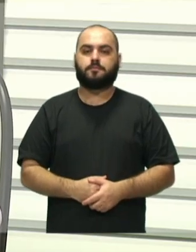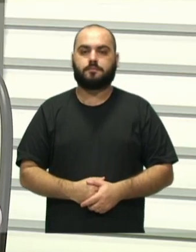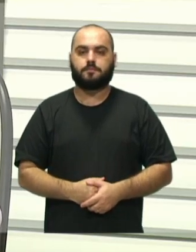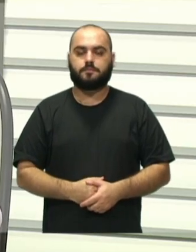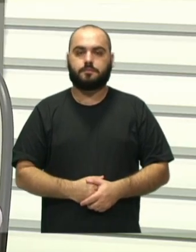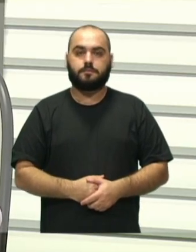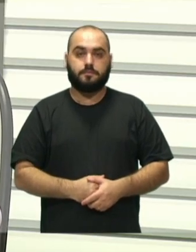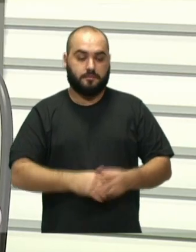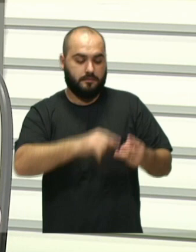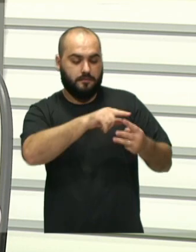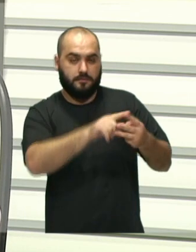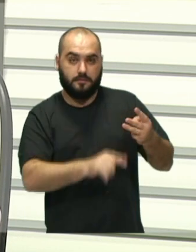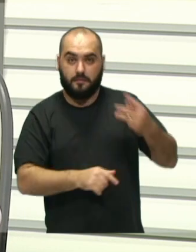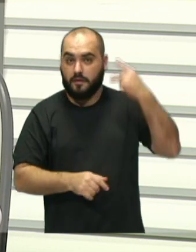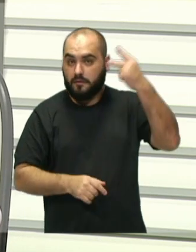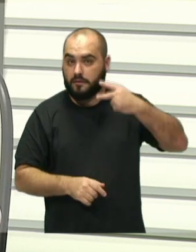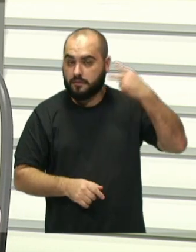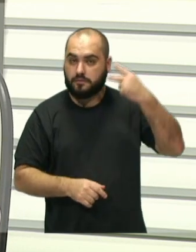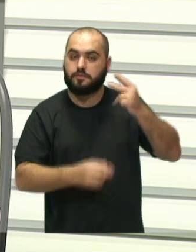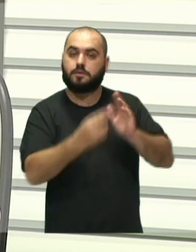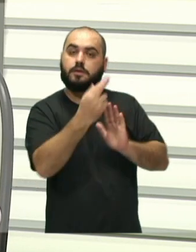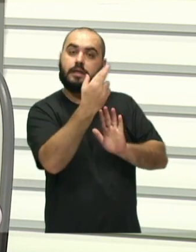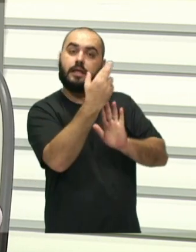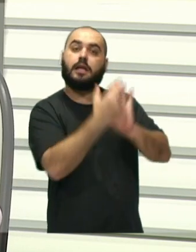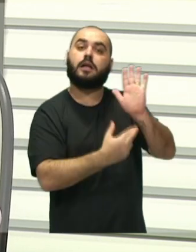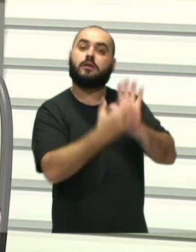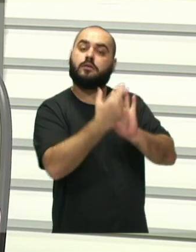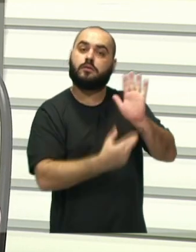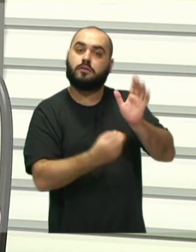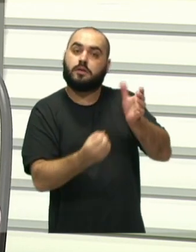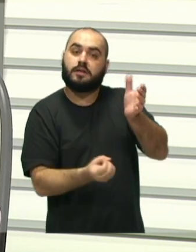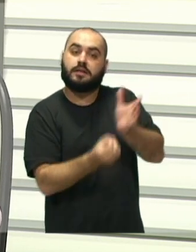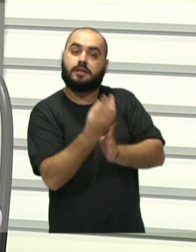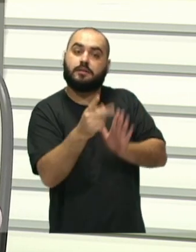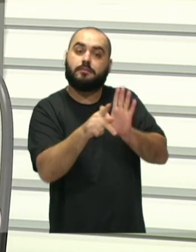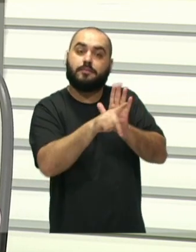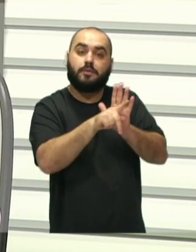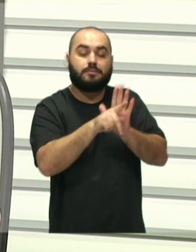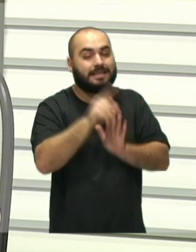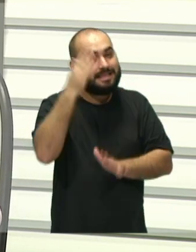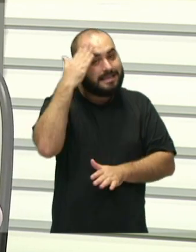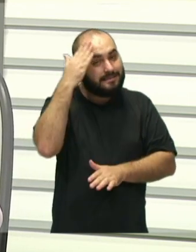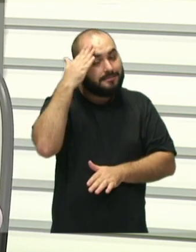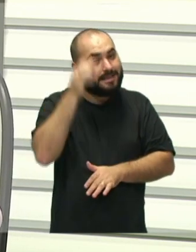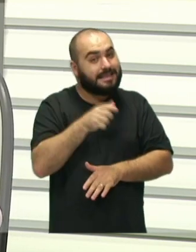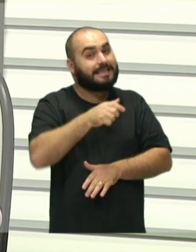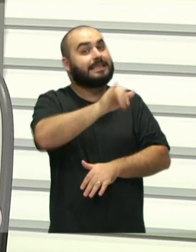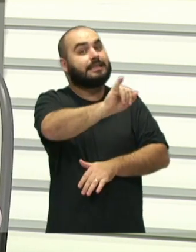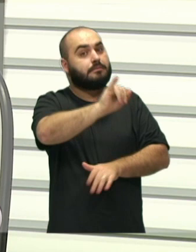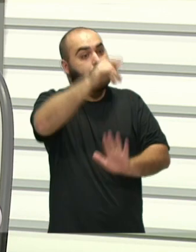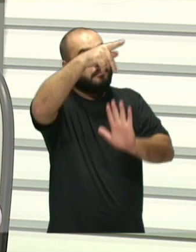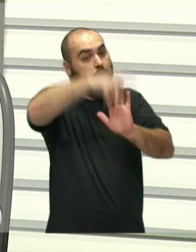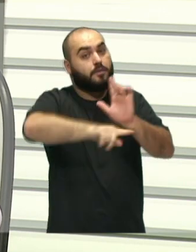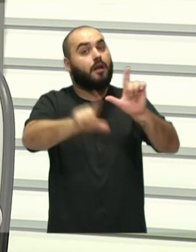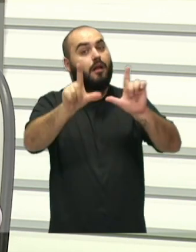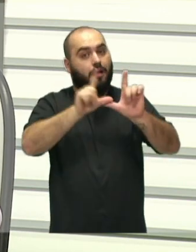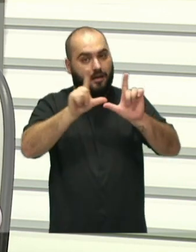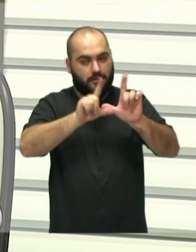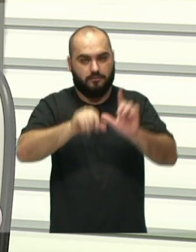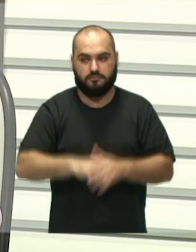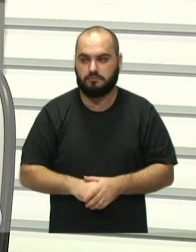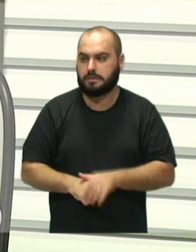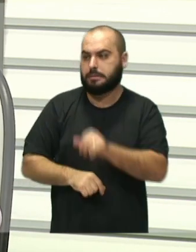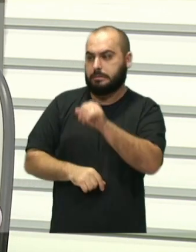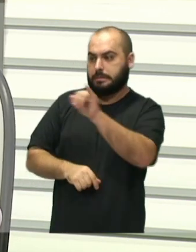esse três vereadores vão usar o parecer sobre ponto de vista da legalidade do projeto se não for